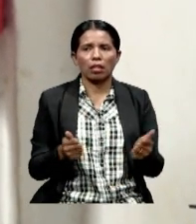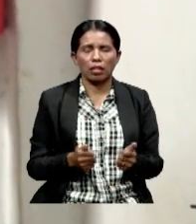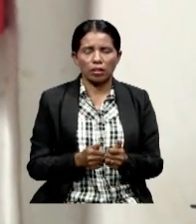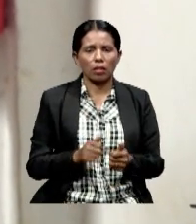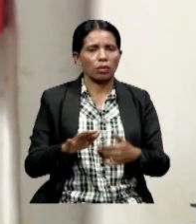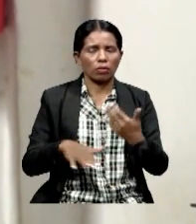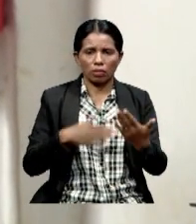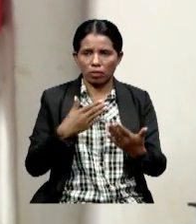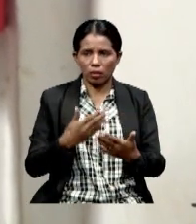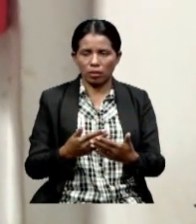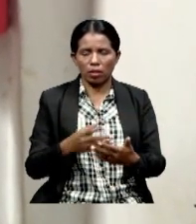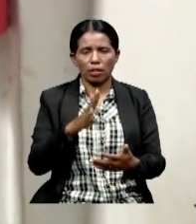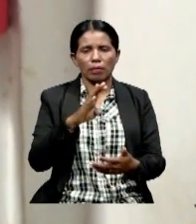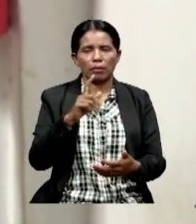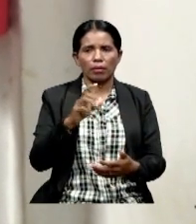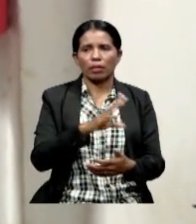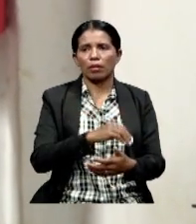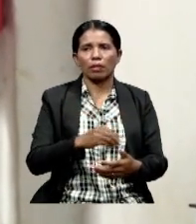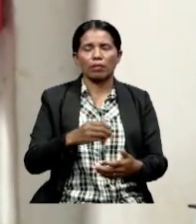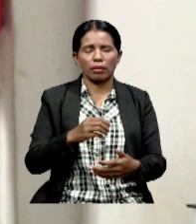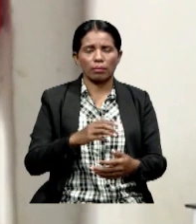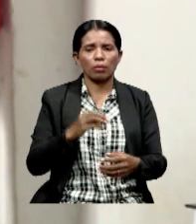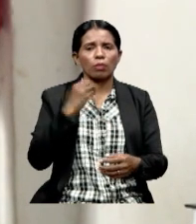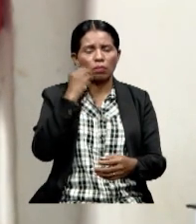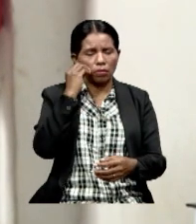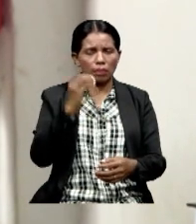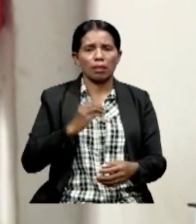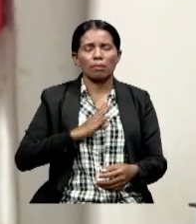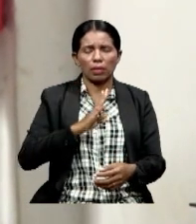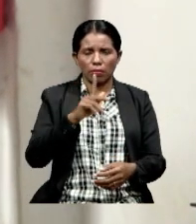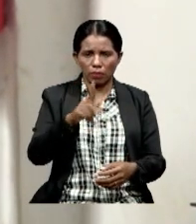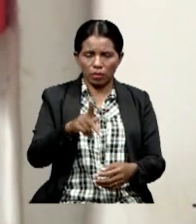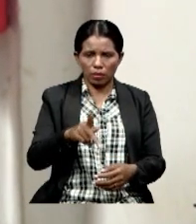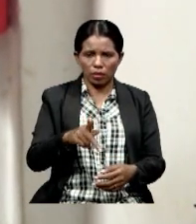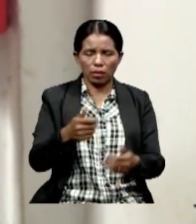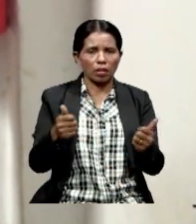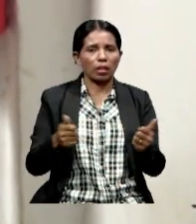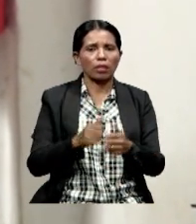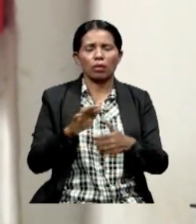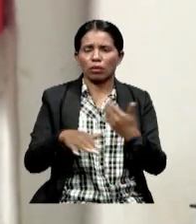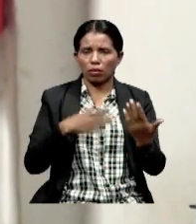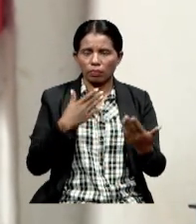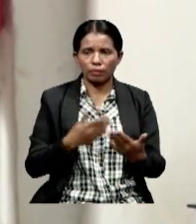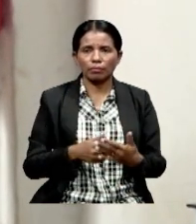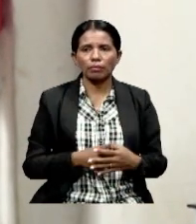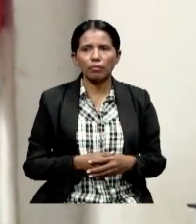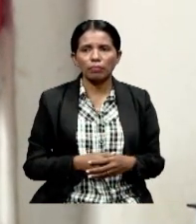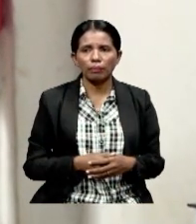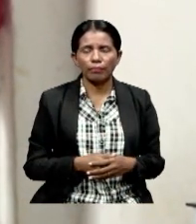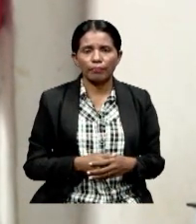Matelahoto, Betona Roma, Unemos Babe Bono Pinino, Pumbatoia Craig, aldeia 20 de setembro,